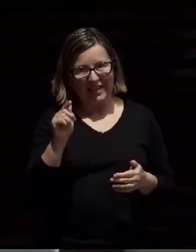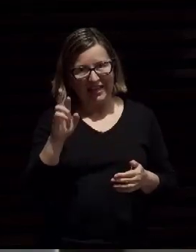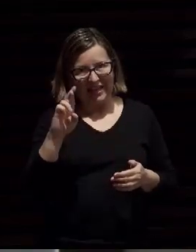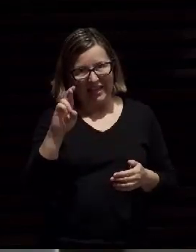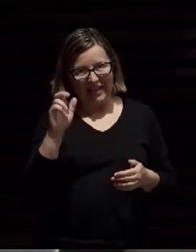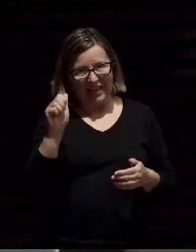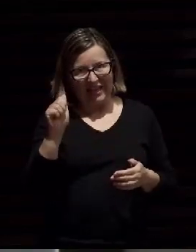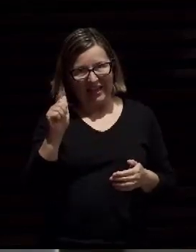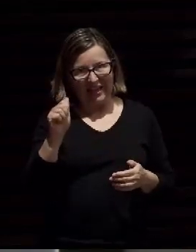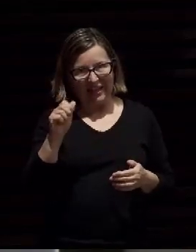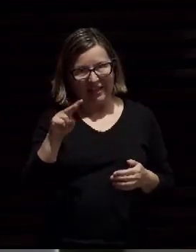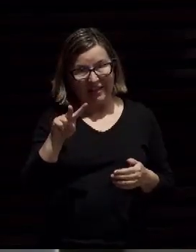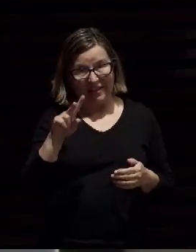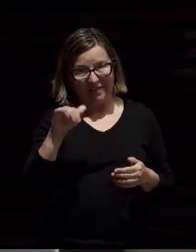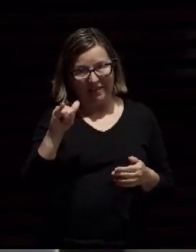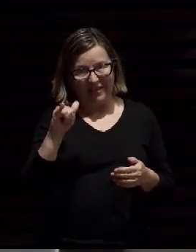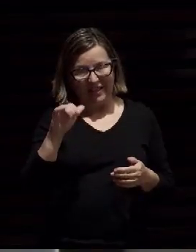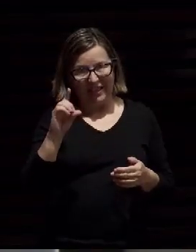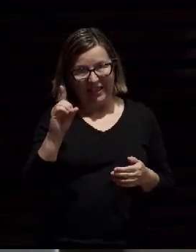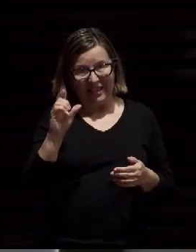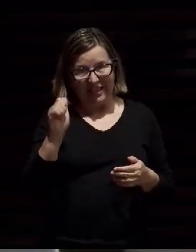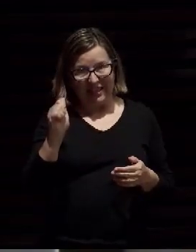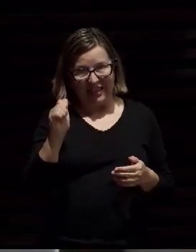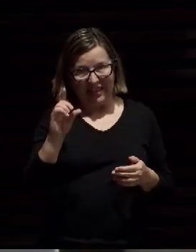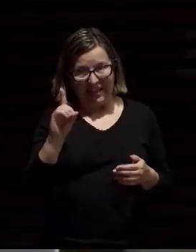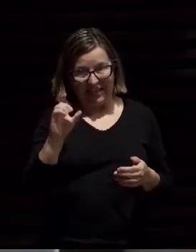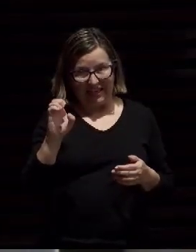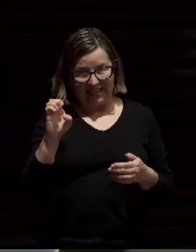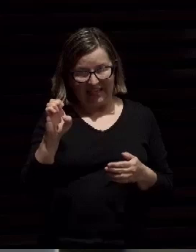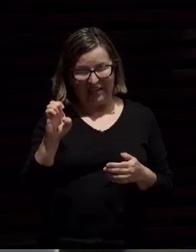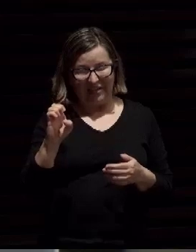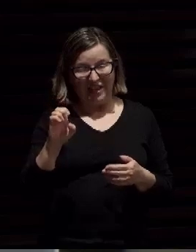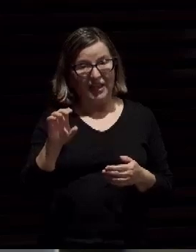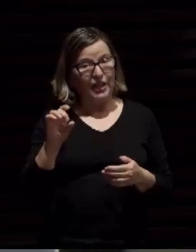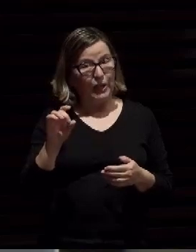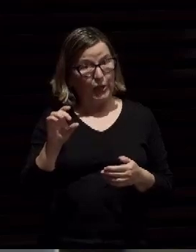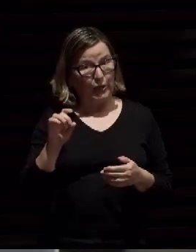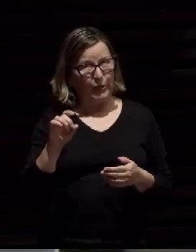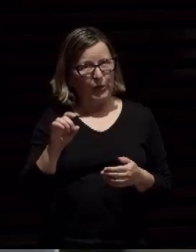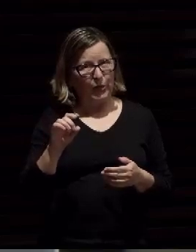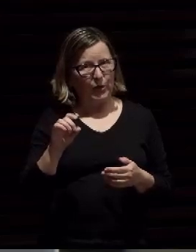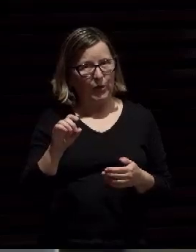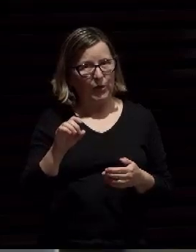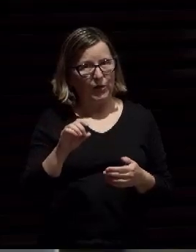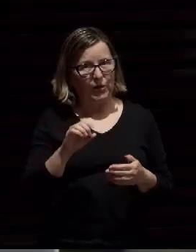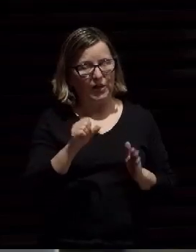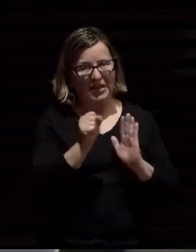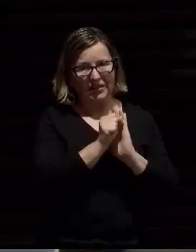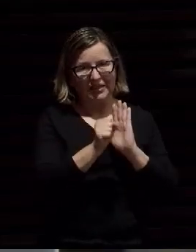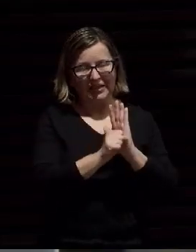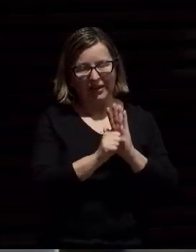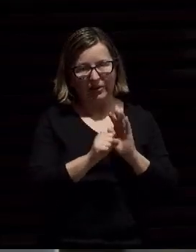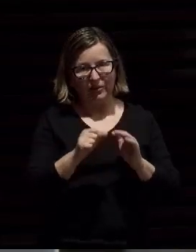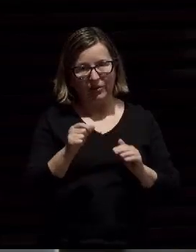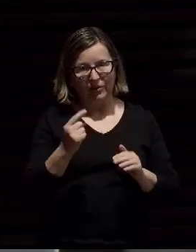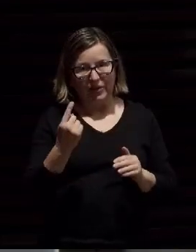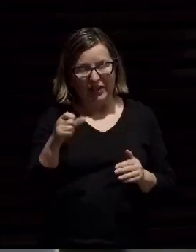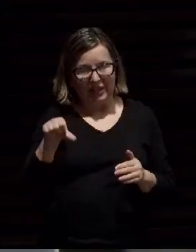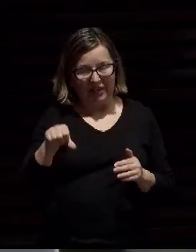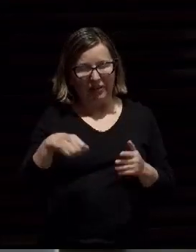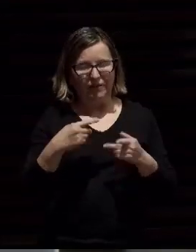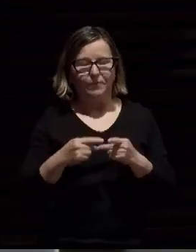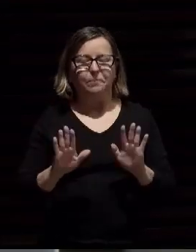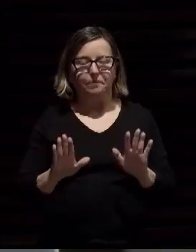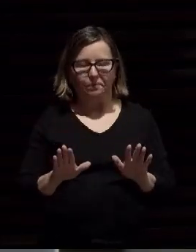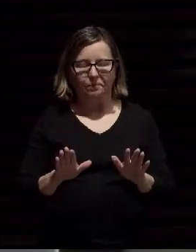que só no século XIX que começaram a estudar sobre ela. Mas a redondeza da Terra, por